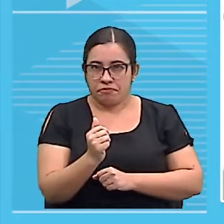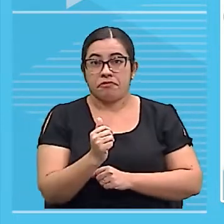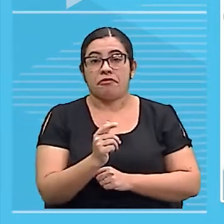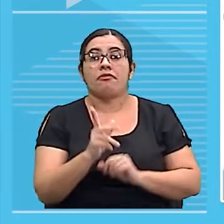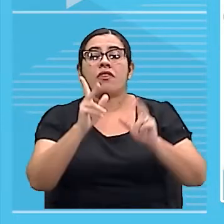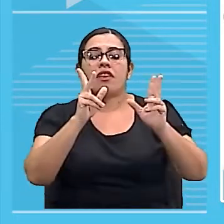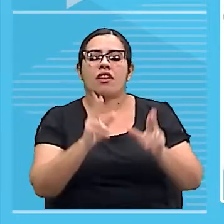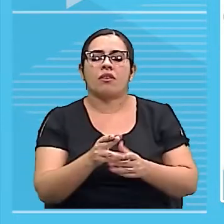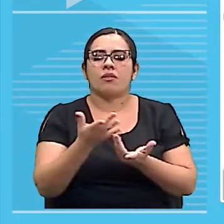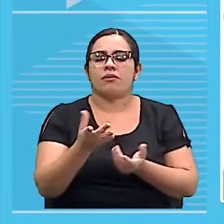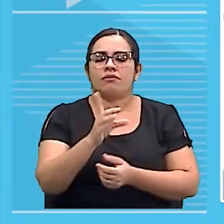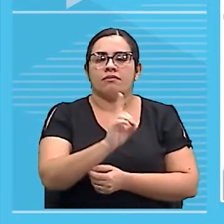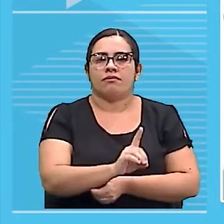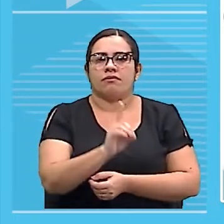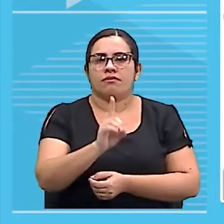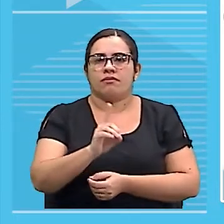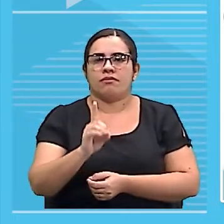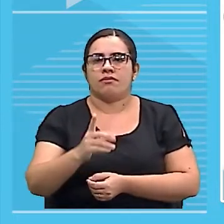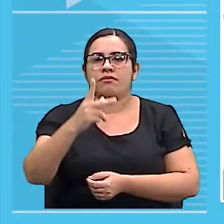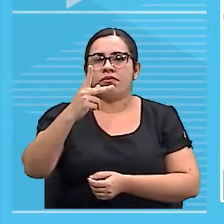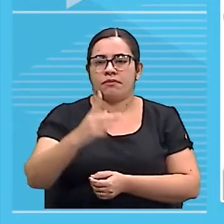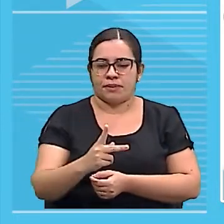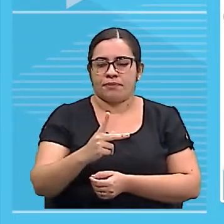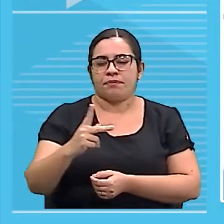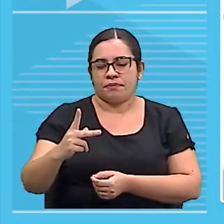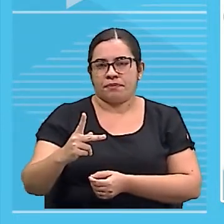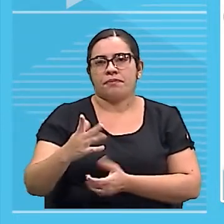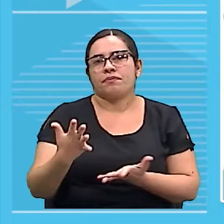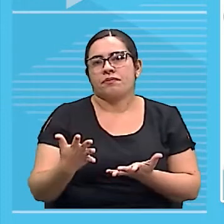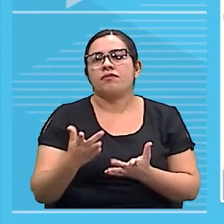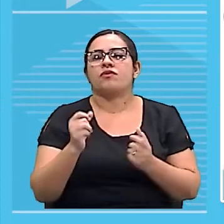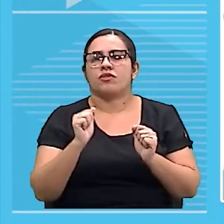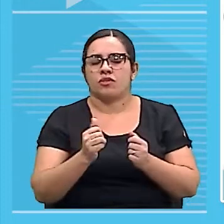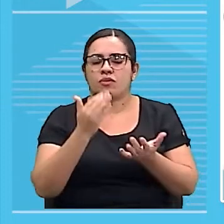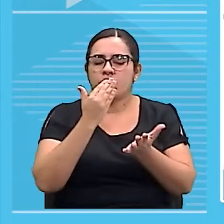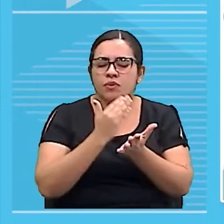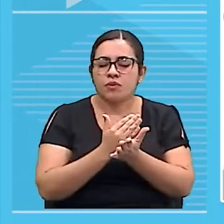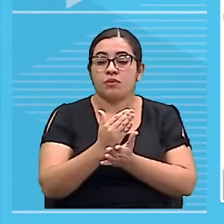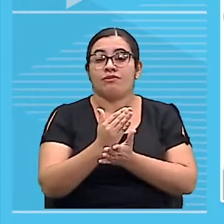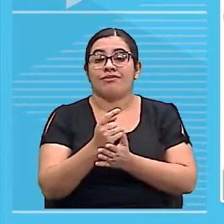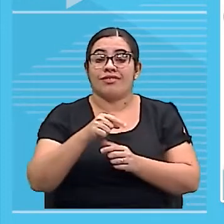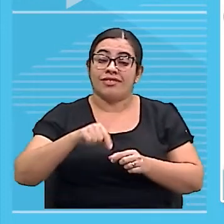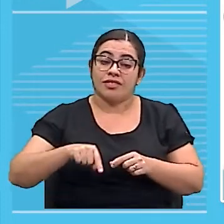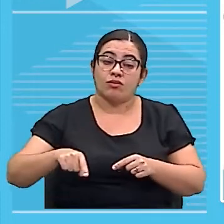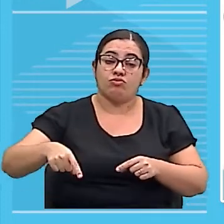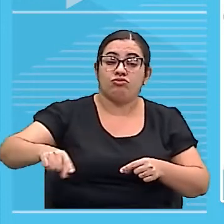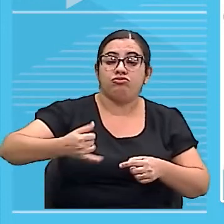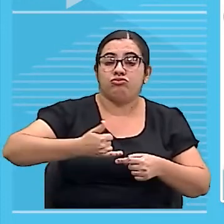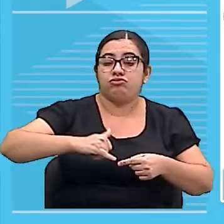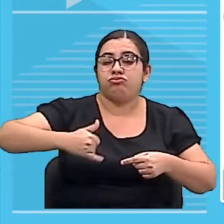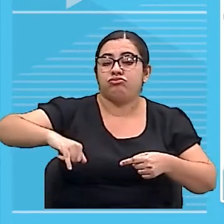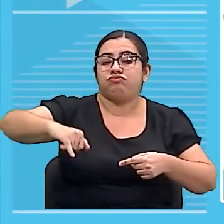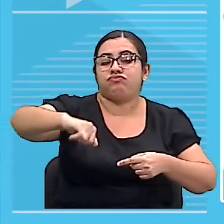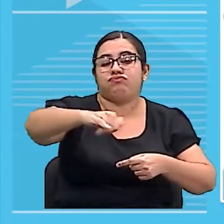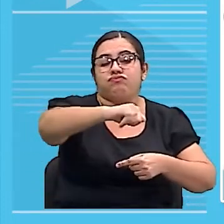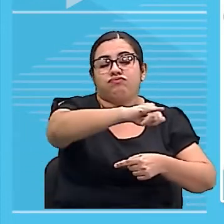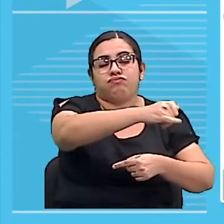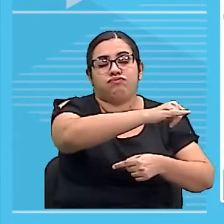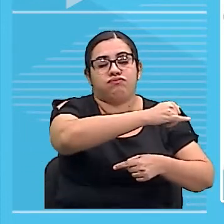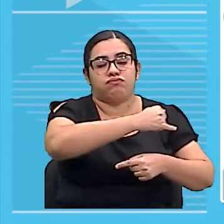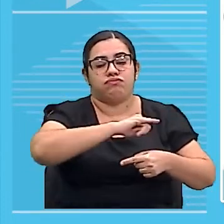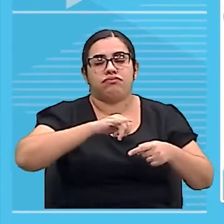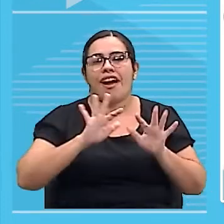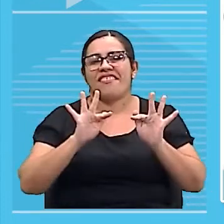que é lá na de dp também lá na diferença de potencial Mas entre os dois